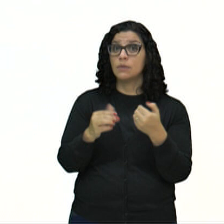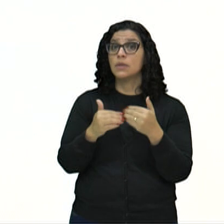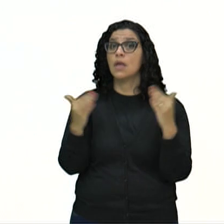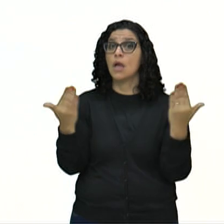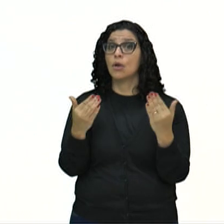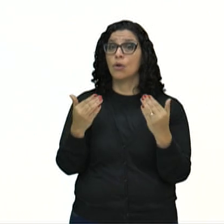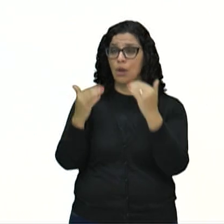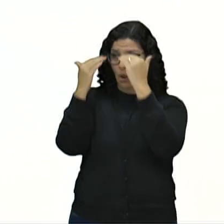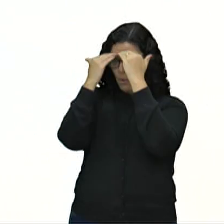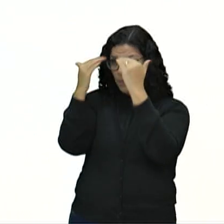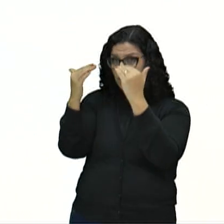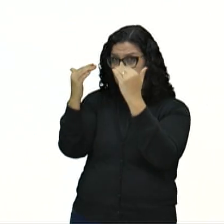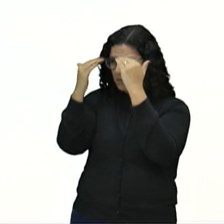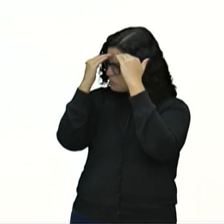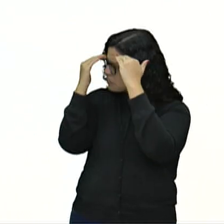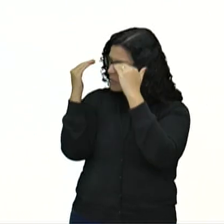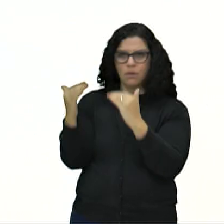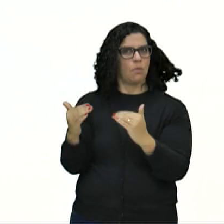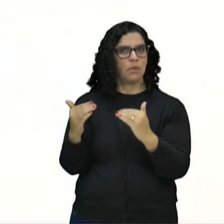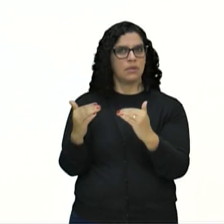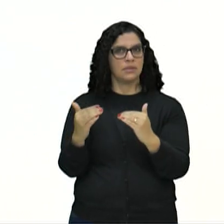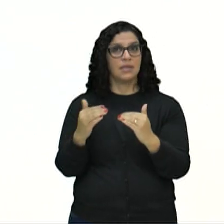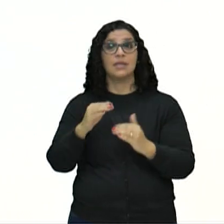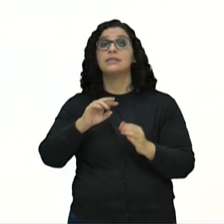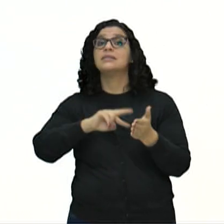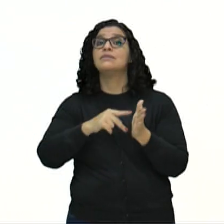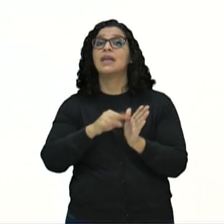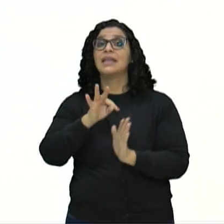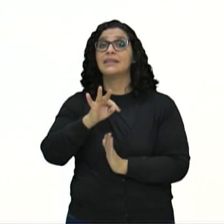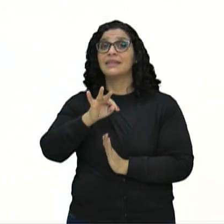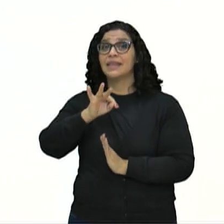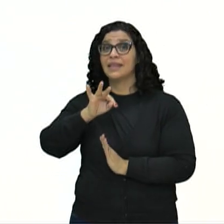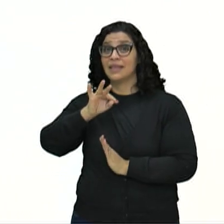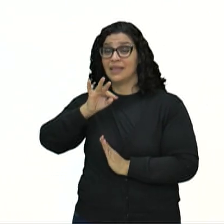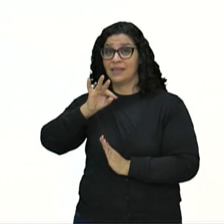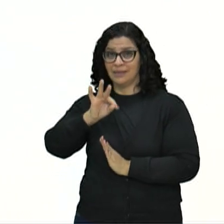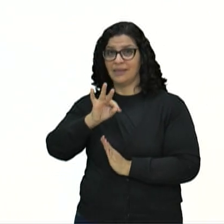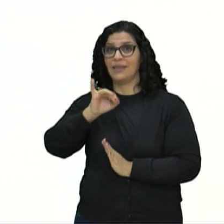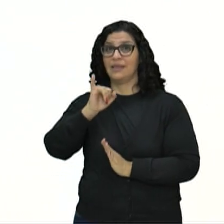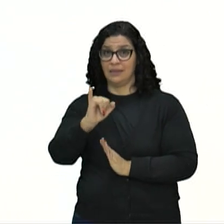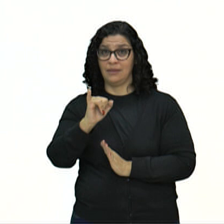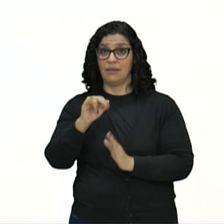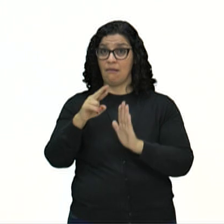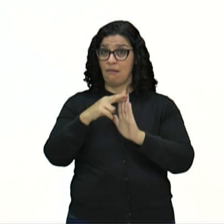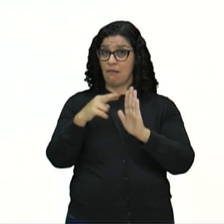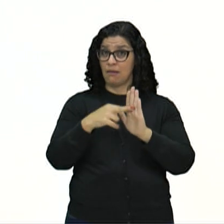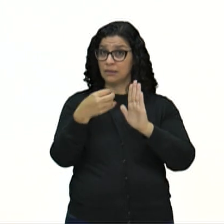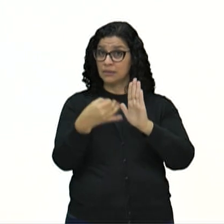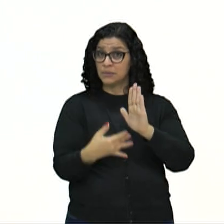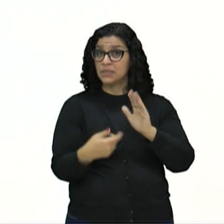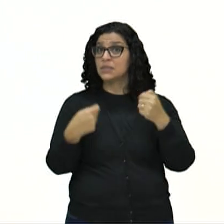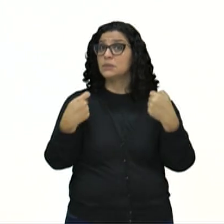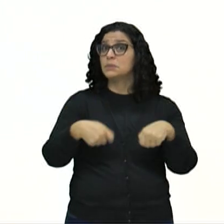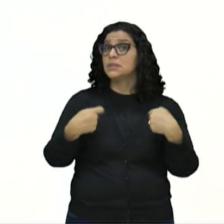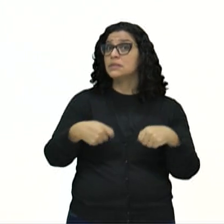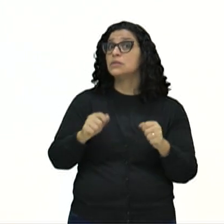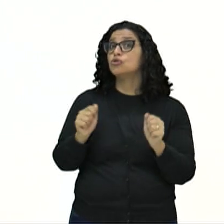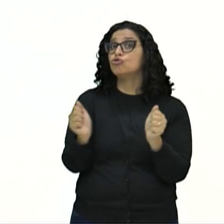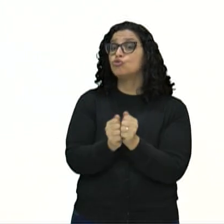obedecer e desobedecer são transitivos indiretos, diz a regra. Exige